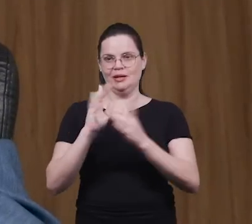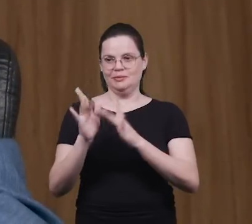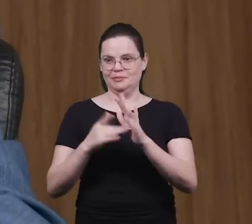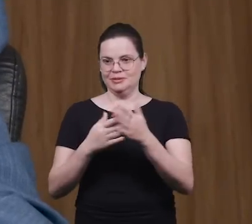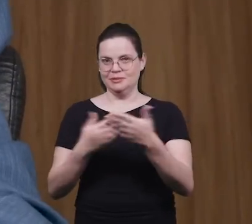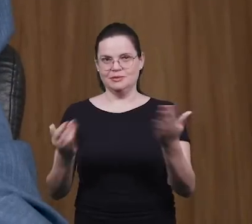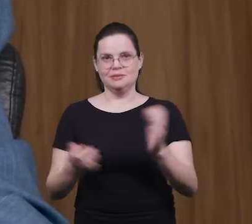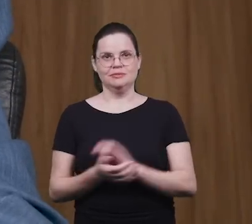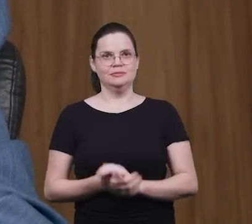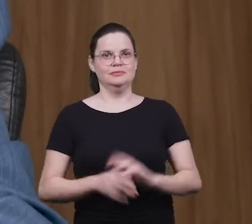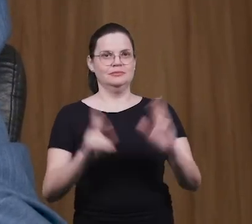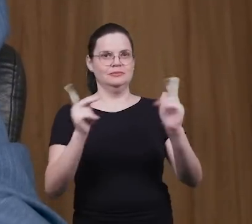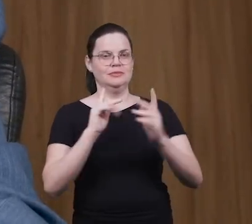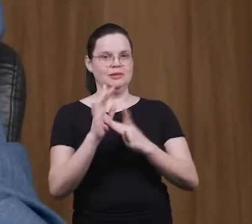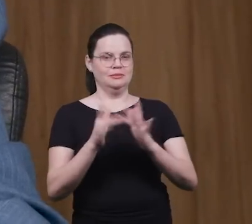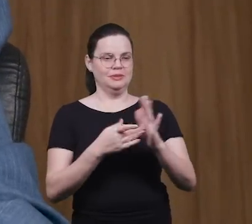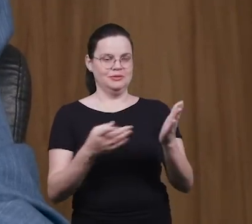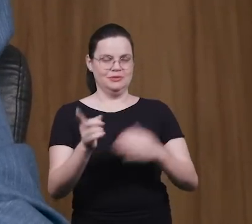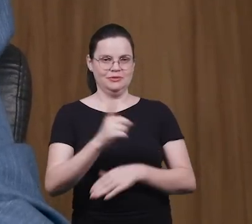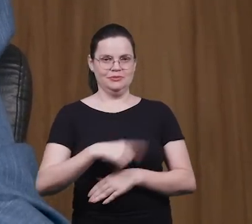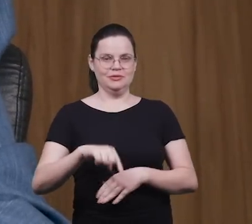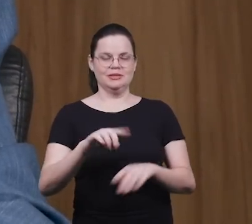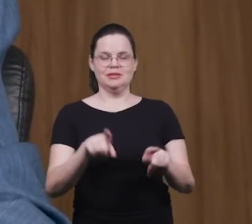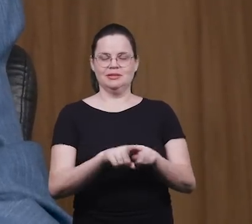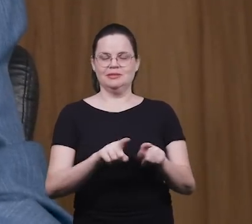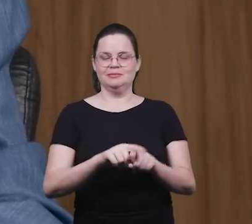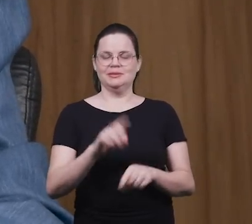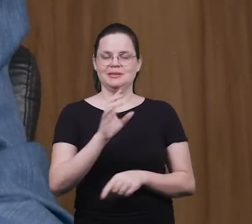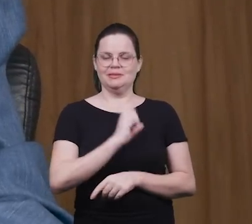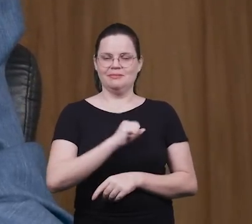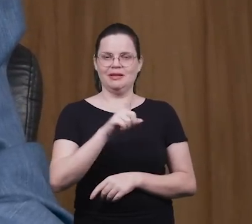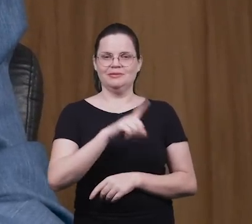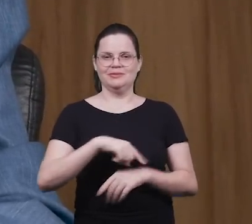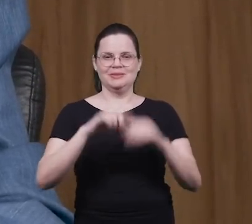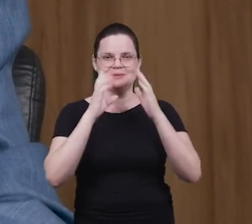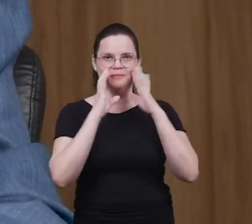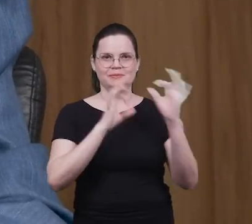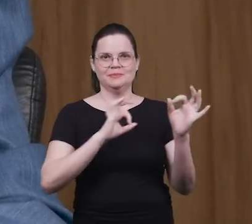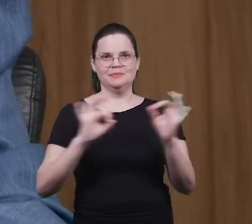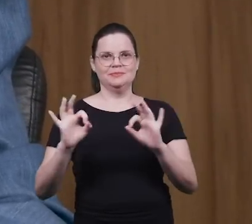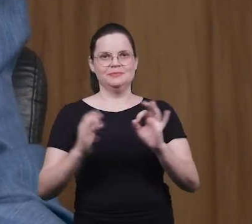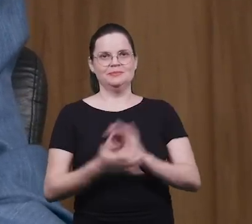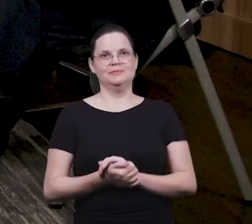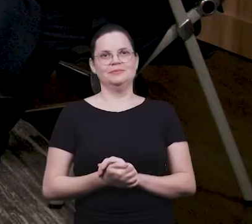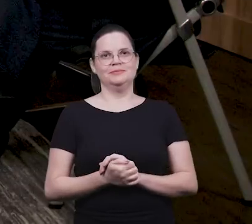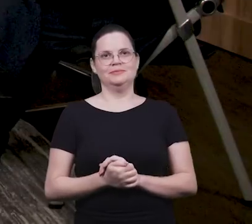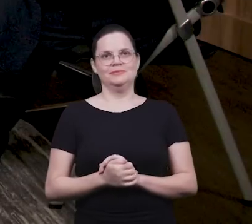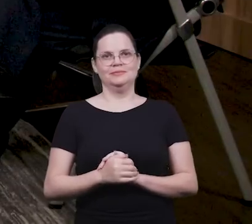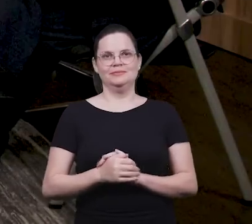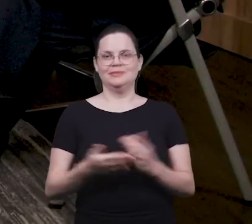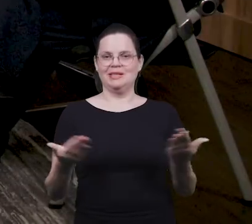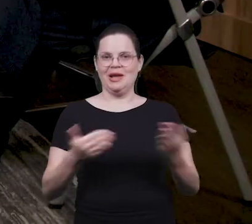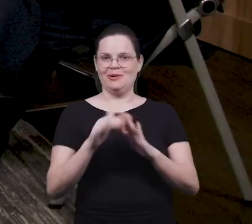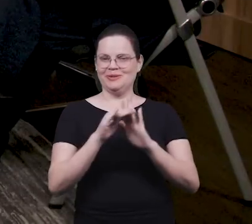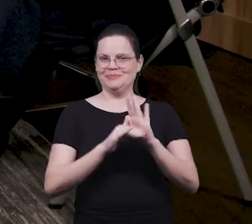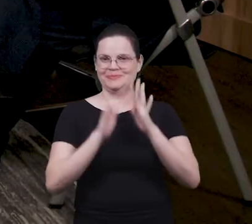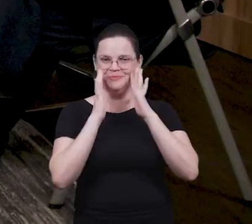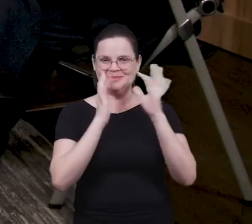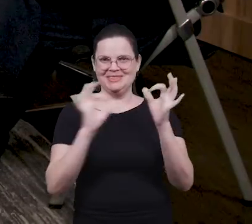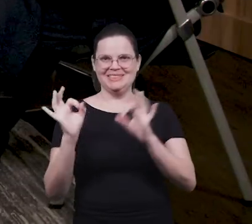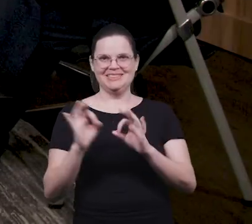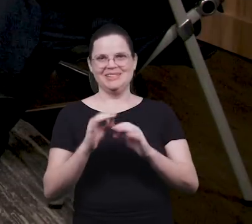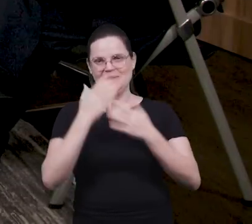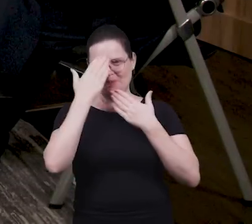todos, os nossos queridos ouvintes, atentos à nossa programação. Amém. Pastor, muito obrigado,